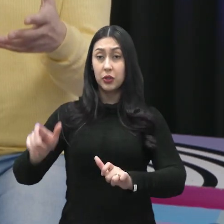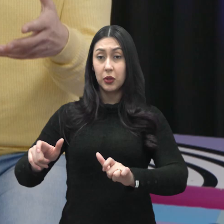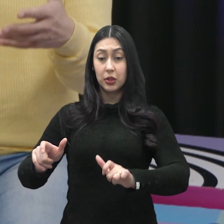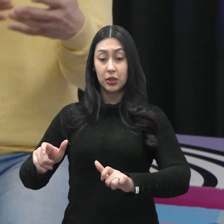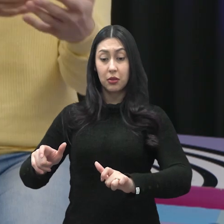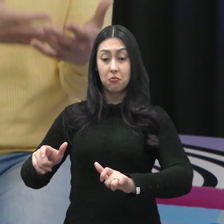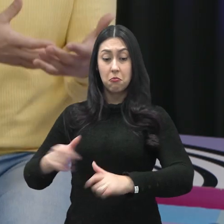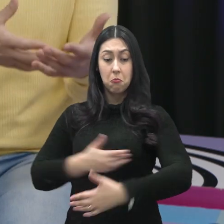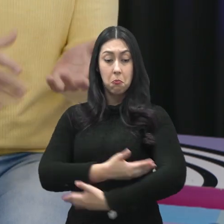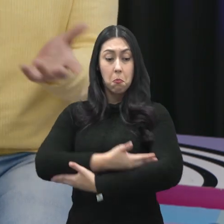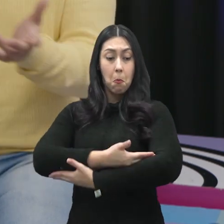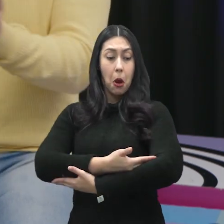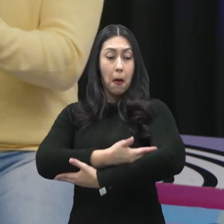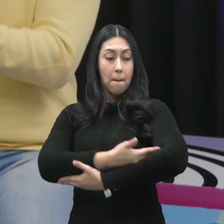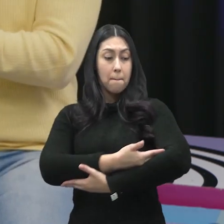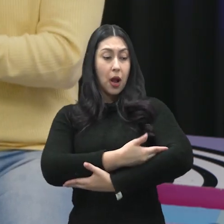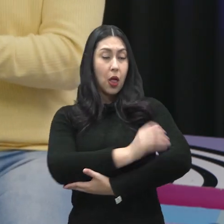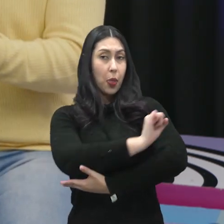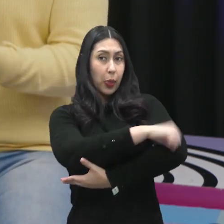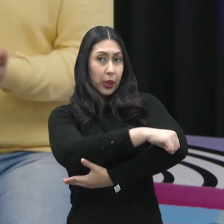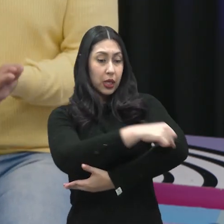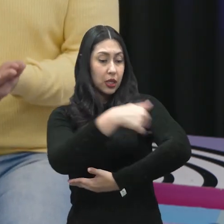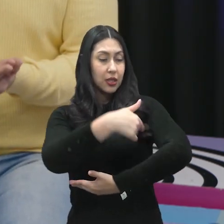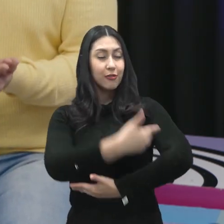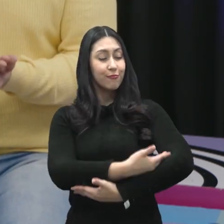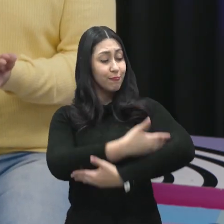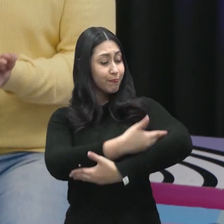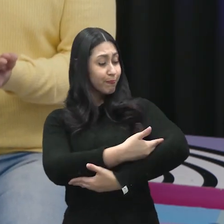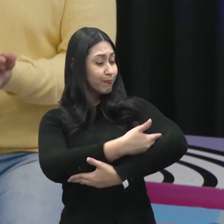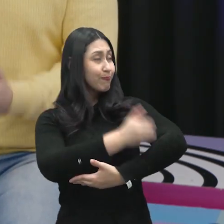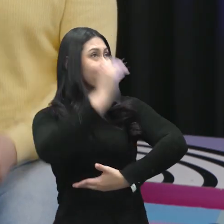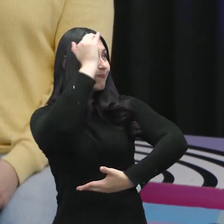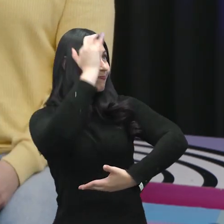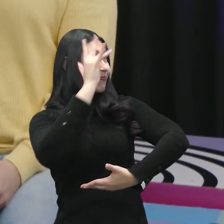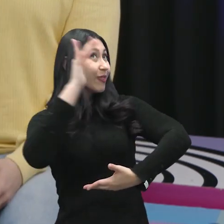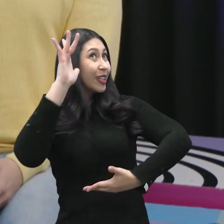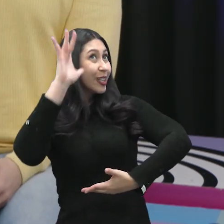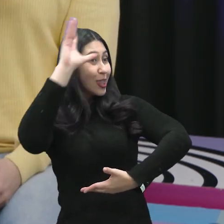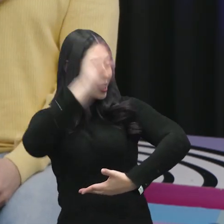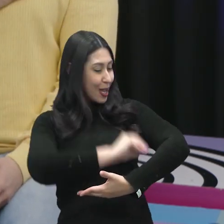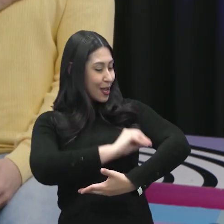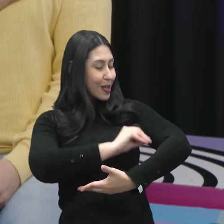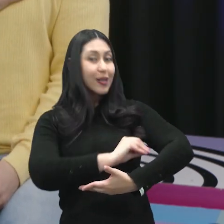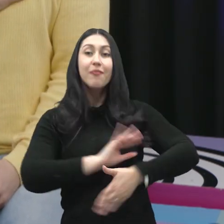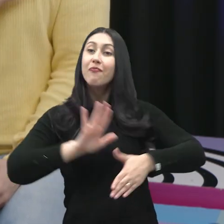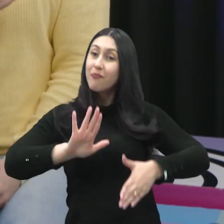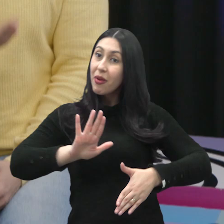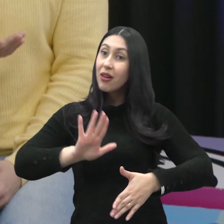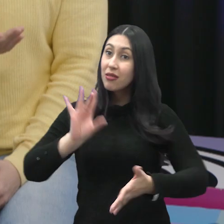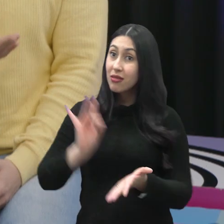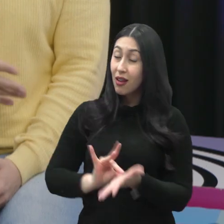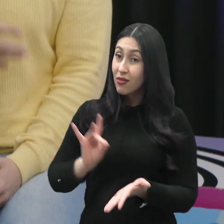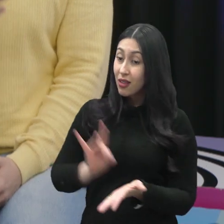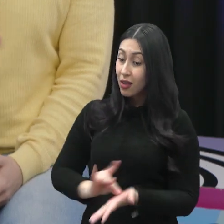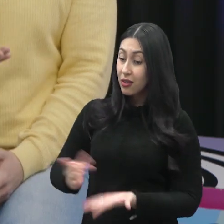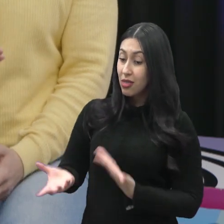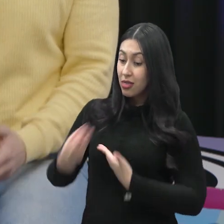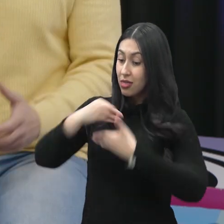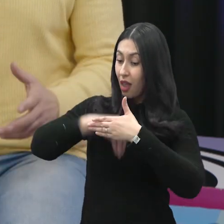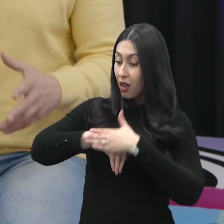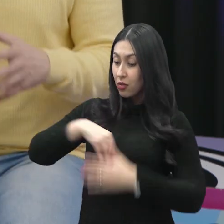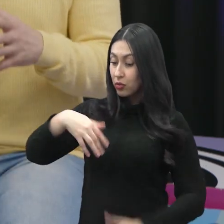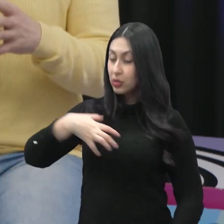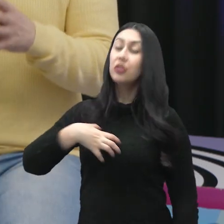projetando nesse bebê reborn, nessa boneca, né? Algo que tá aqui dentro, gente, que tá aqui dentro, é um sentimento, é uma